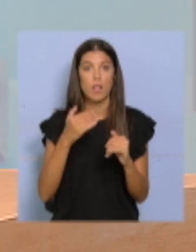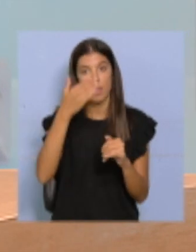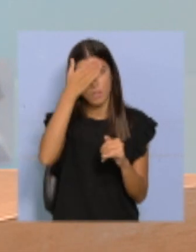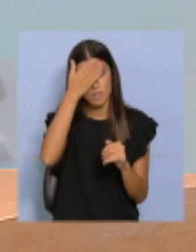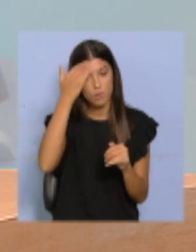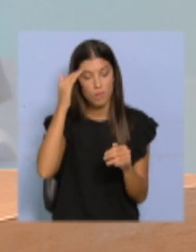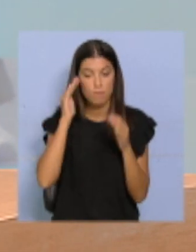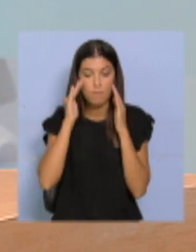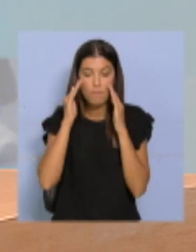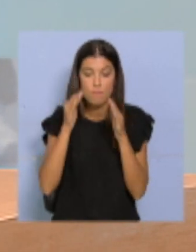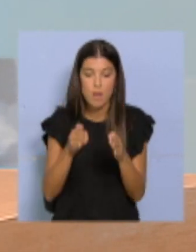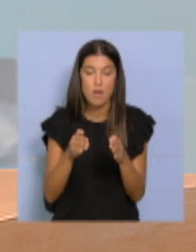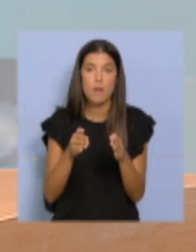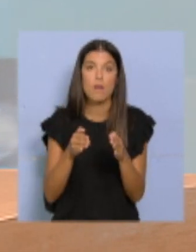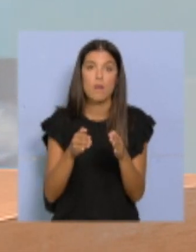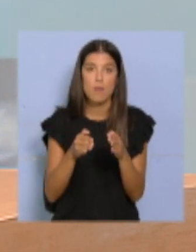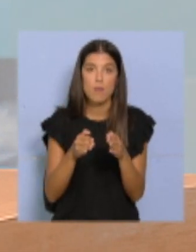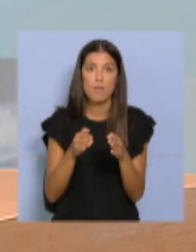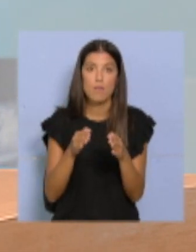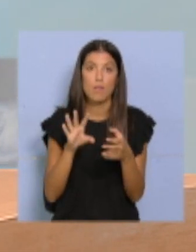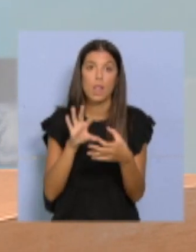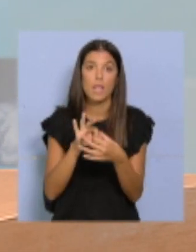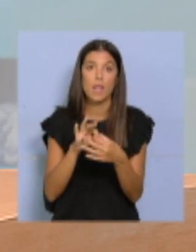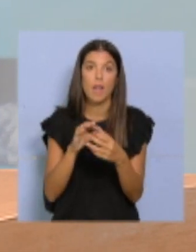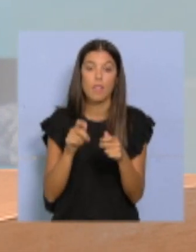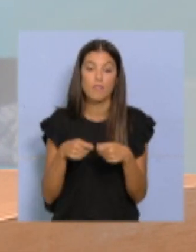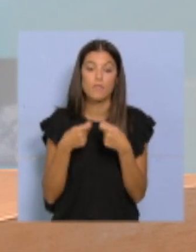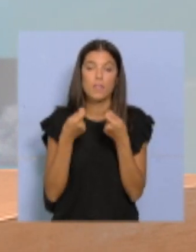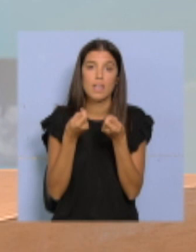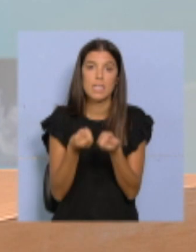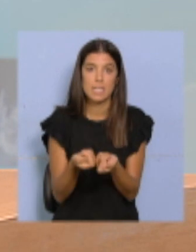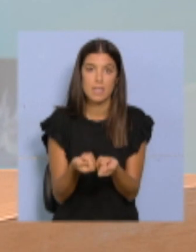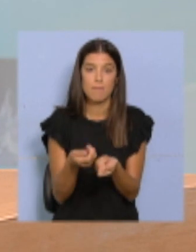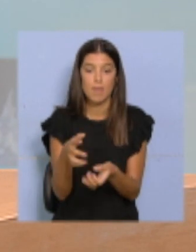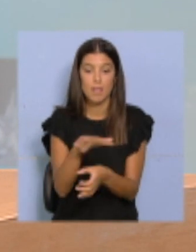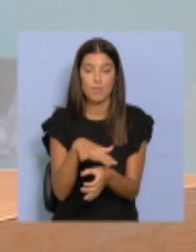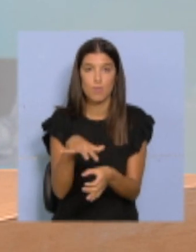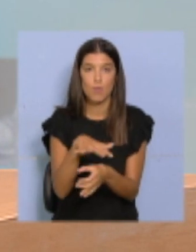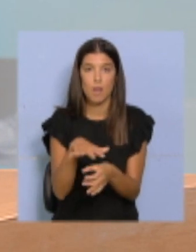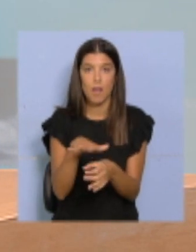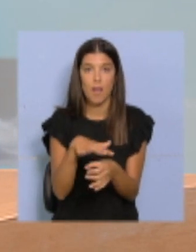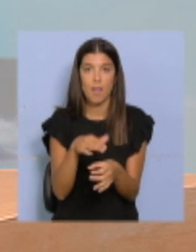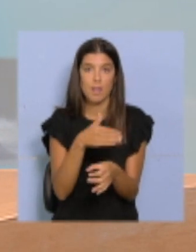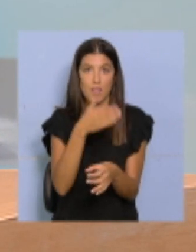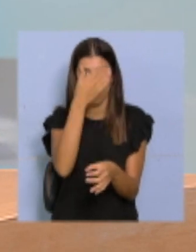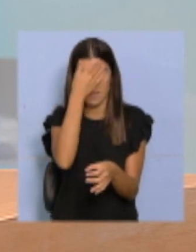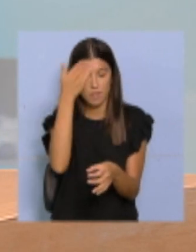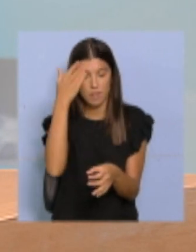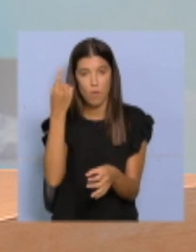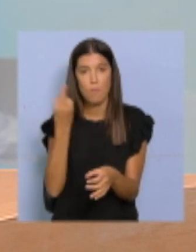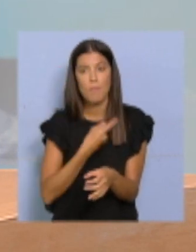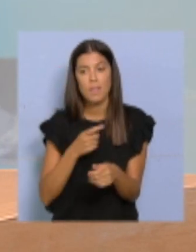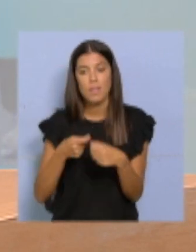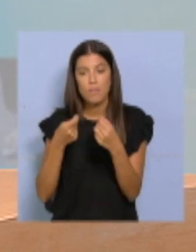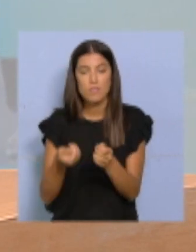um aspecto que tem a ver precisamente com as questões de financiamento dos governos. Há que investir muito mais